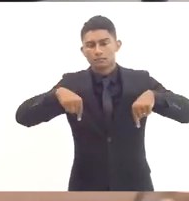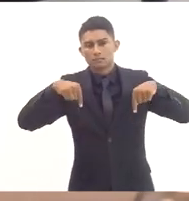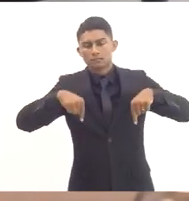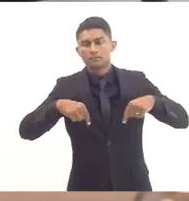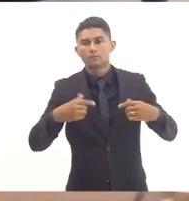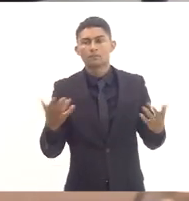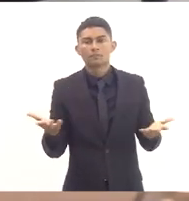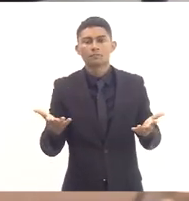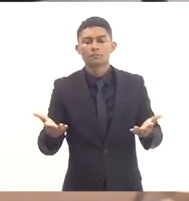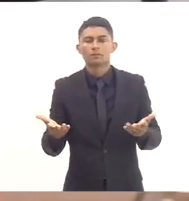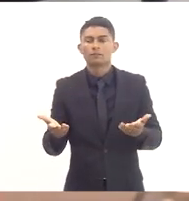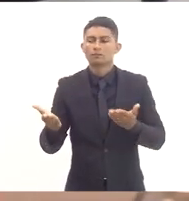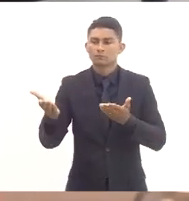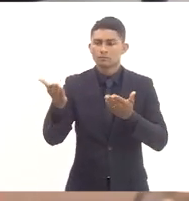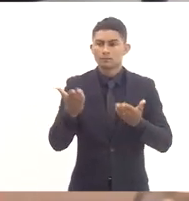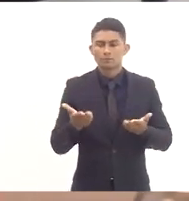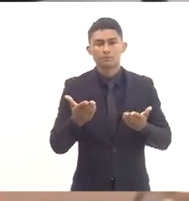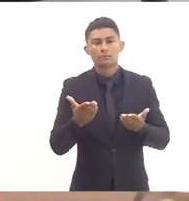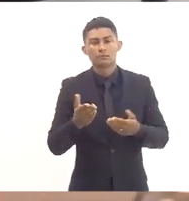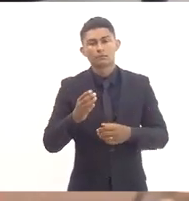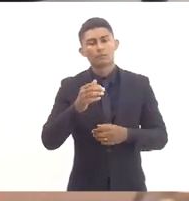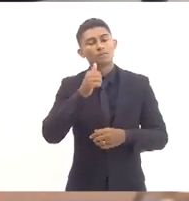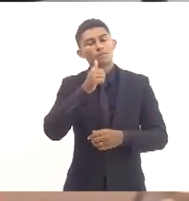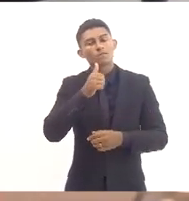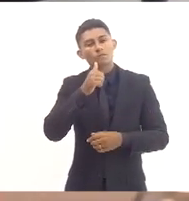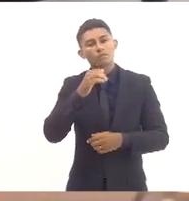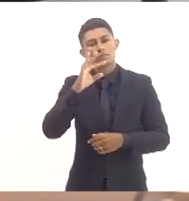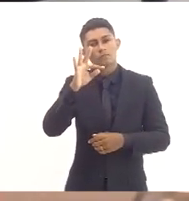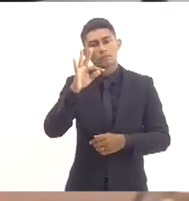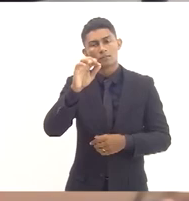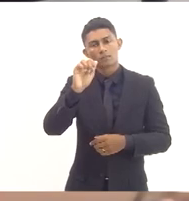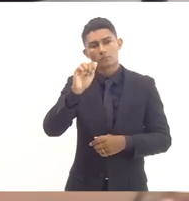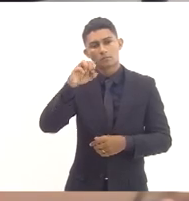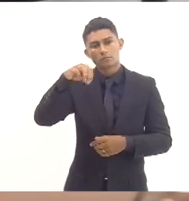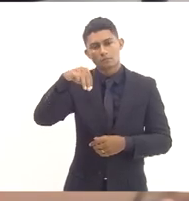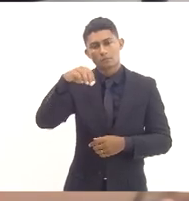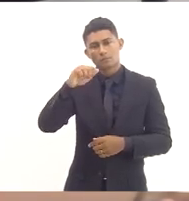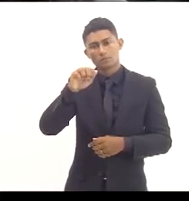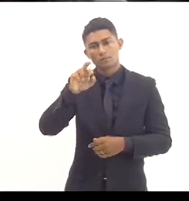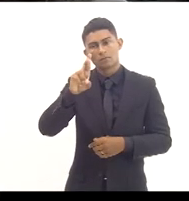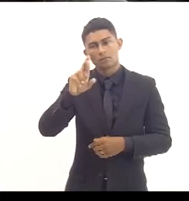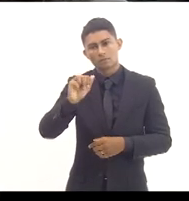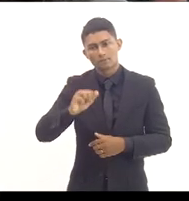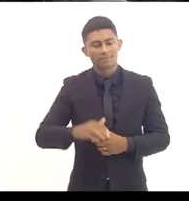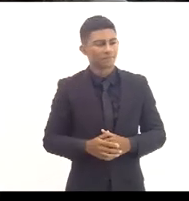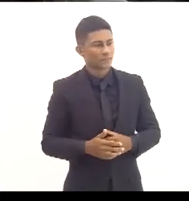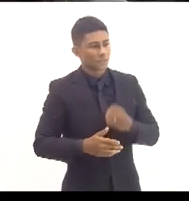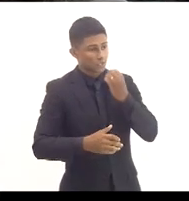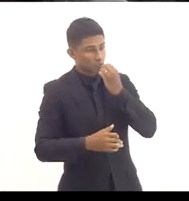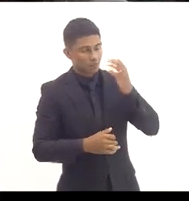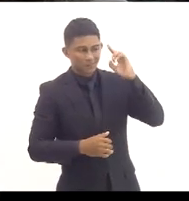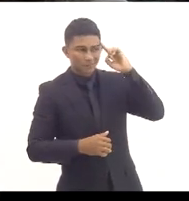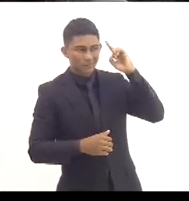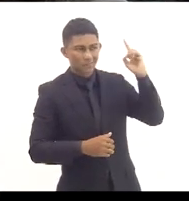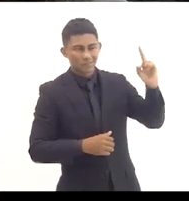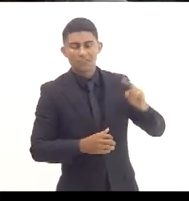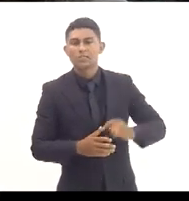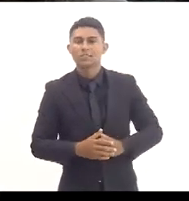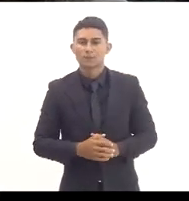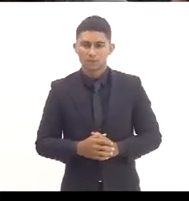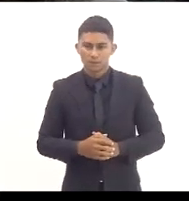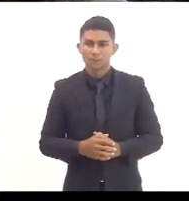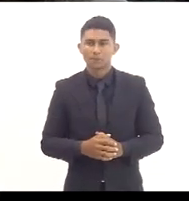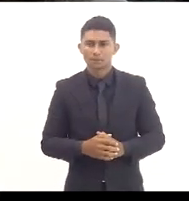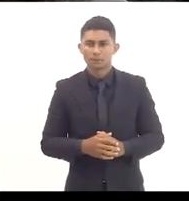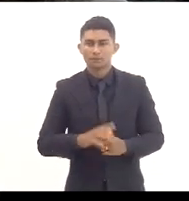vamos ouvir agora a senhora tá Mara Azeredo ia e é